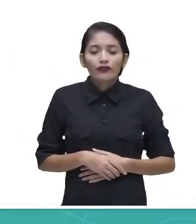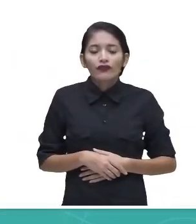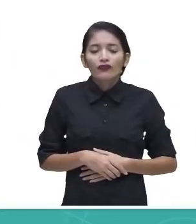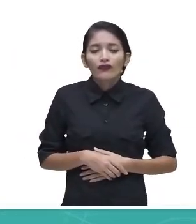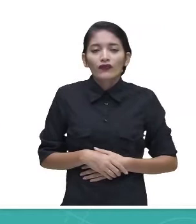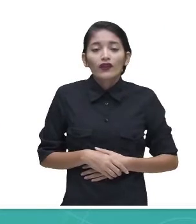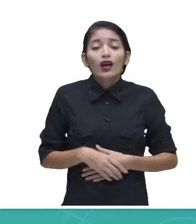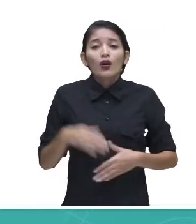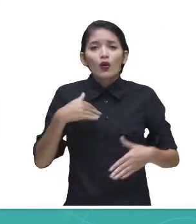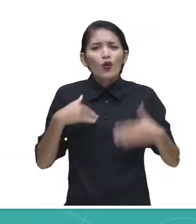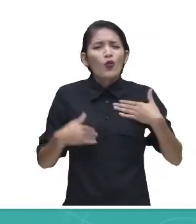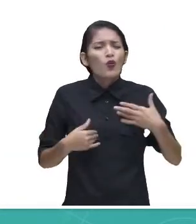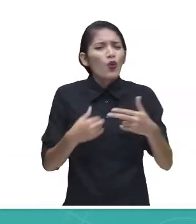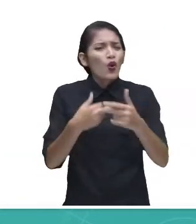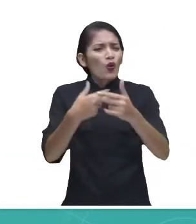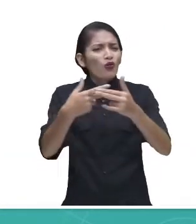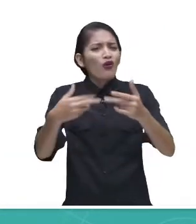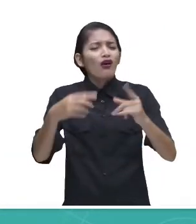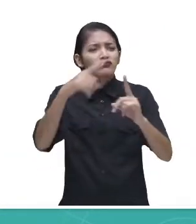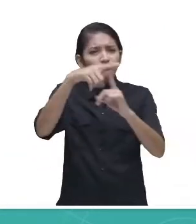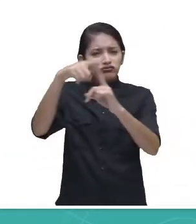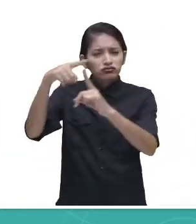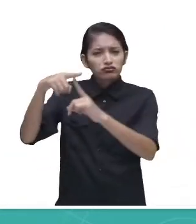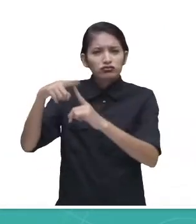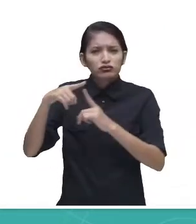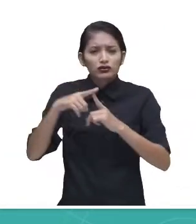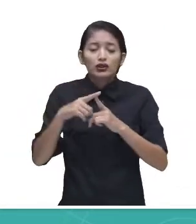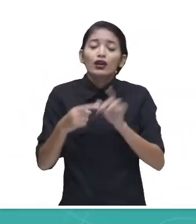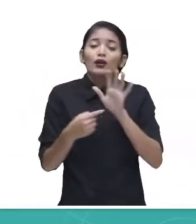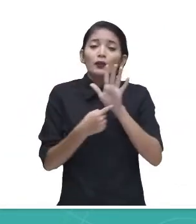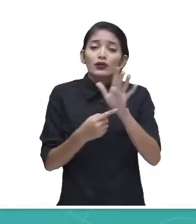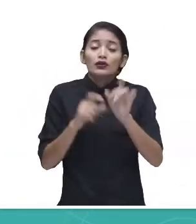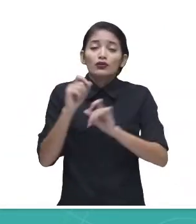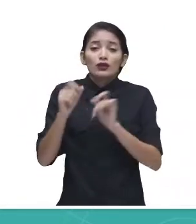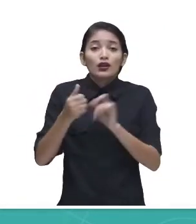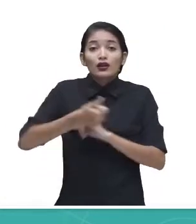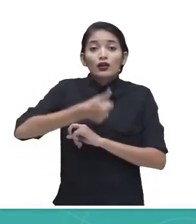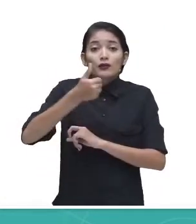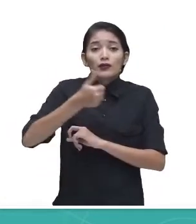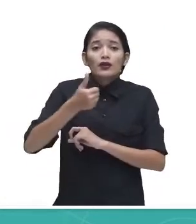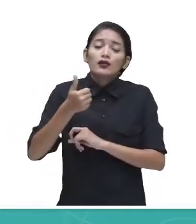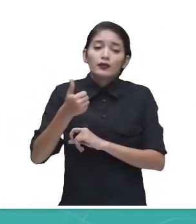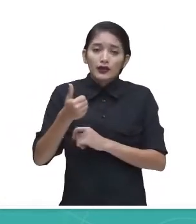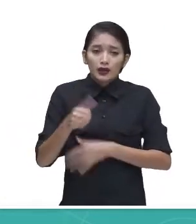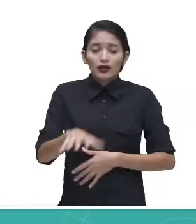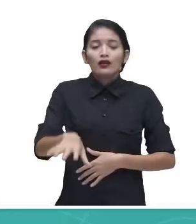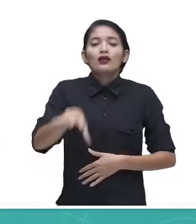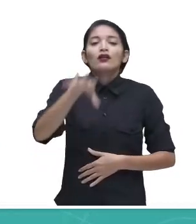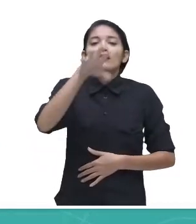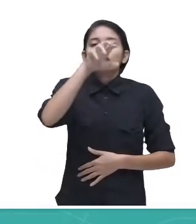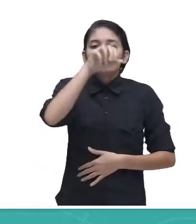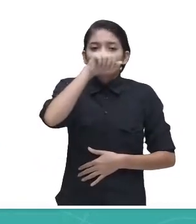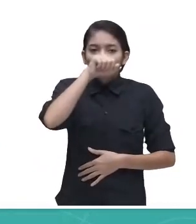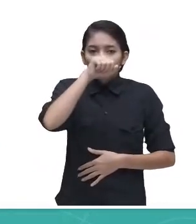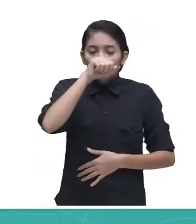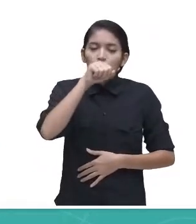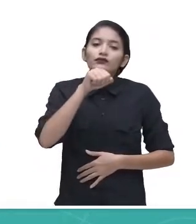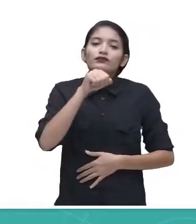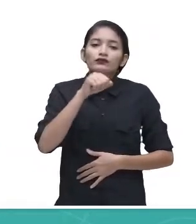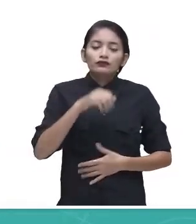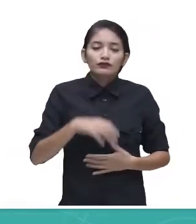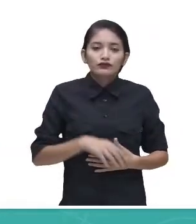diversos sistemas, né? A gente está mostrando aí no primeiro o sistema o sistema